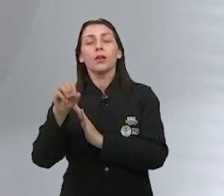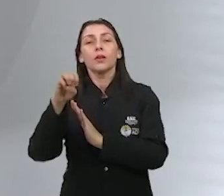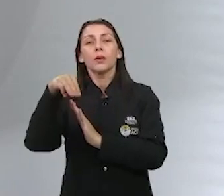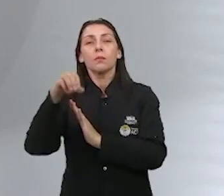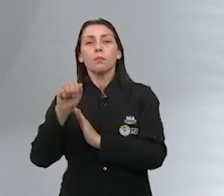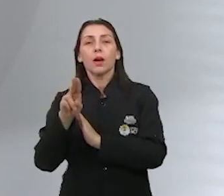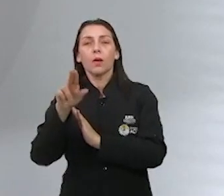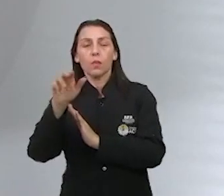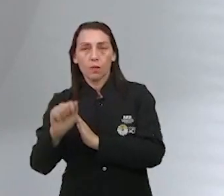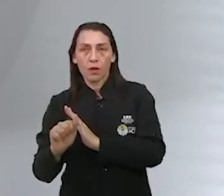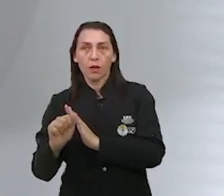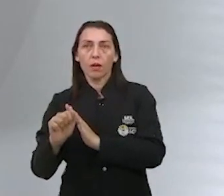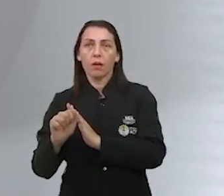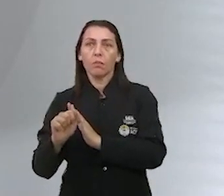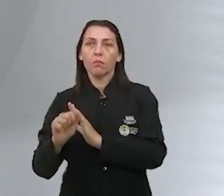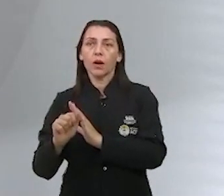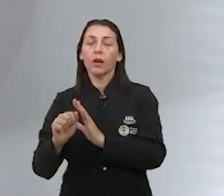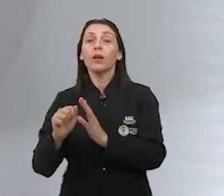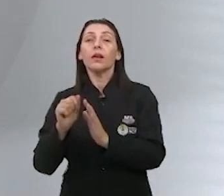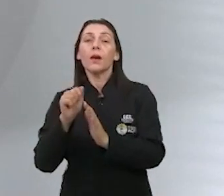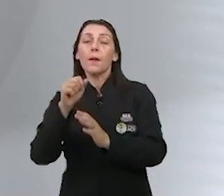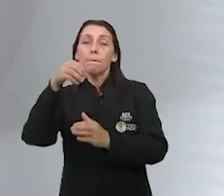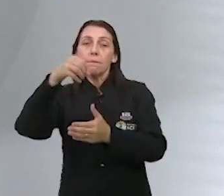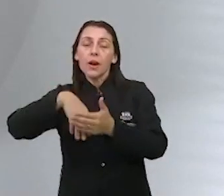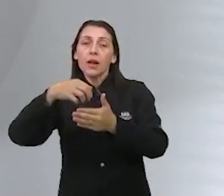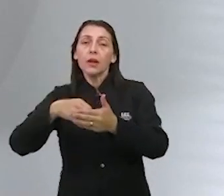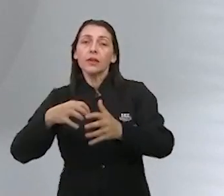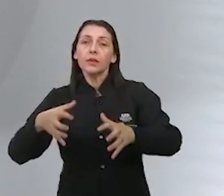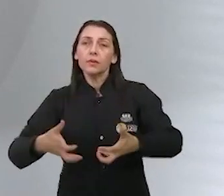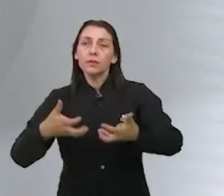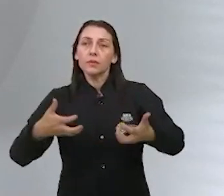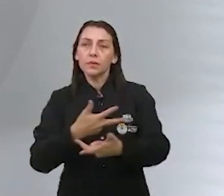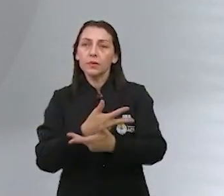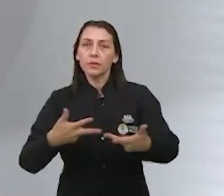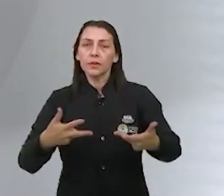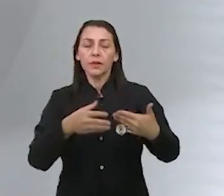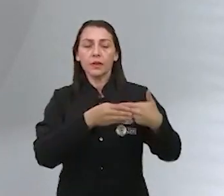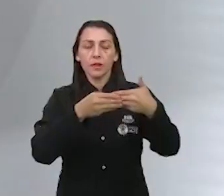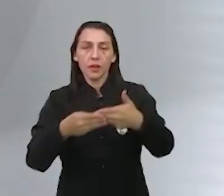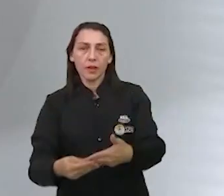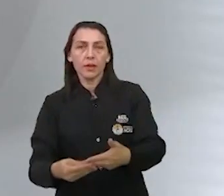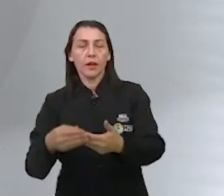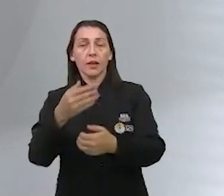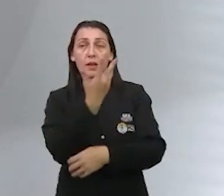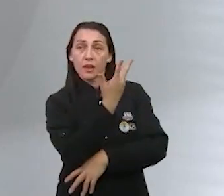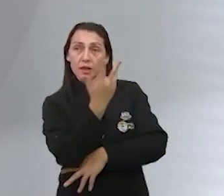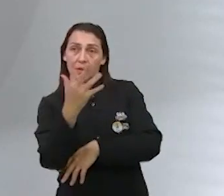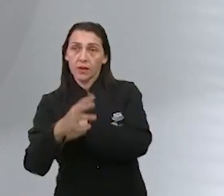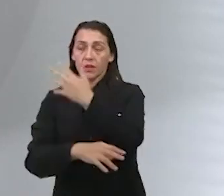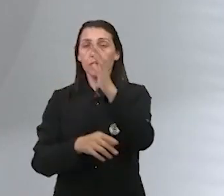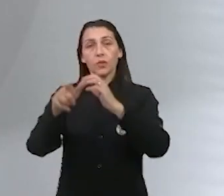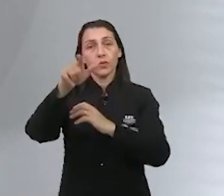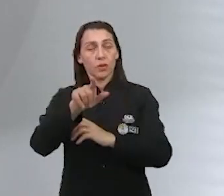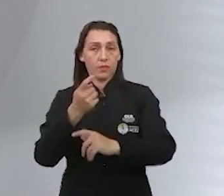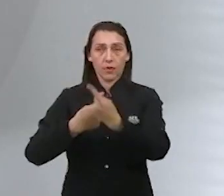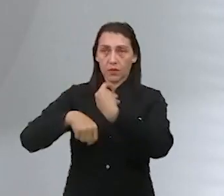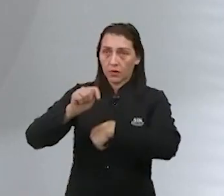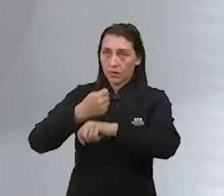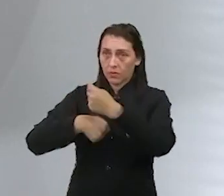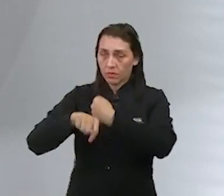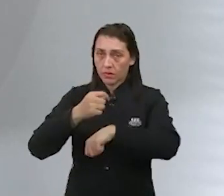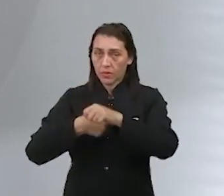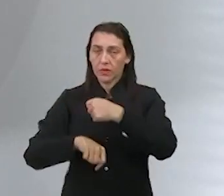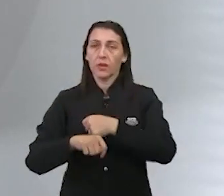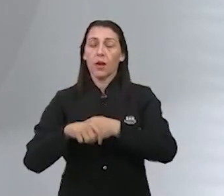usadas hoje para hortas comunitárias, por exemplo. Então você está ali trazendo a natureza de novo e de uma forma econômica. Então eu tanto